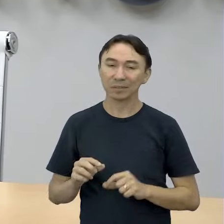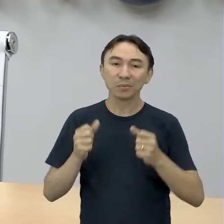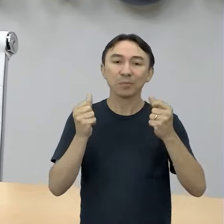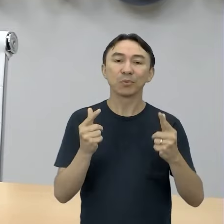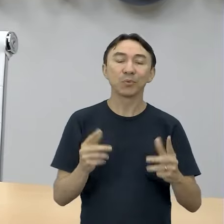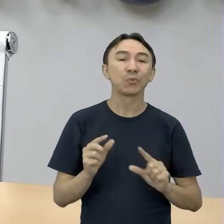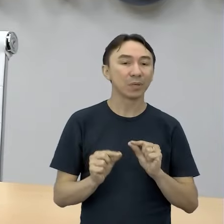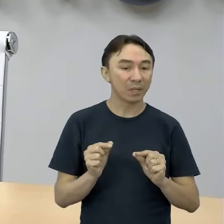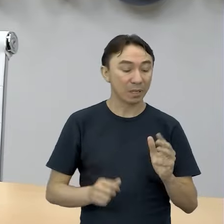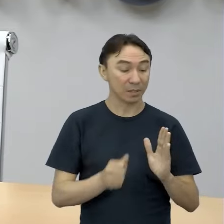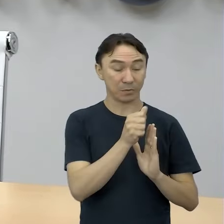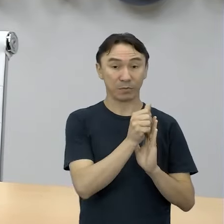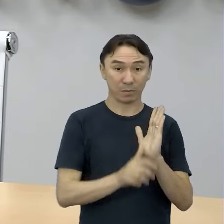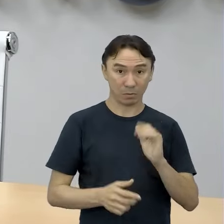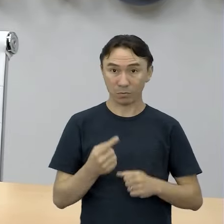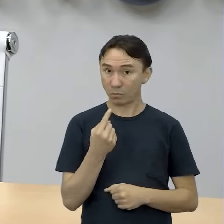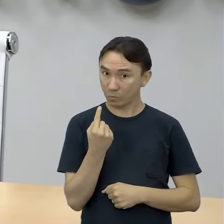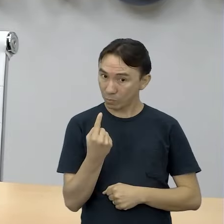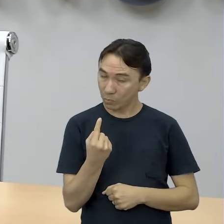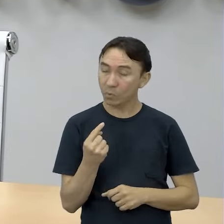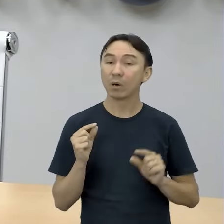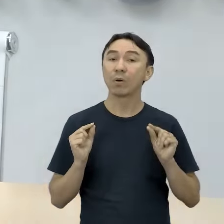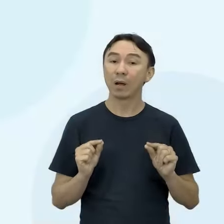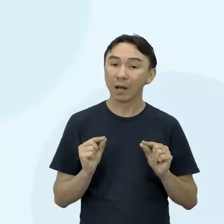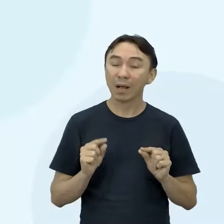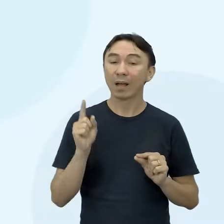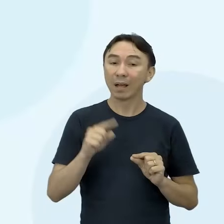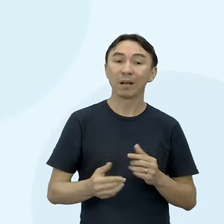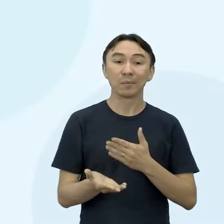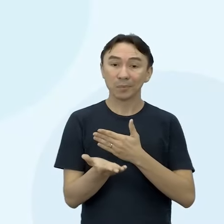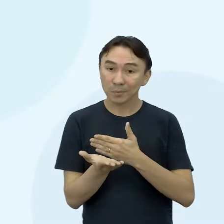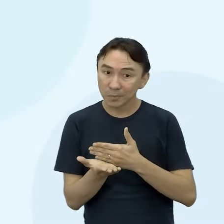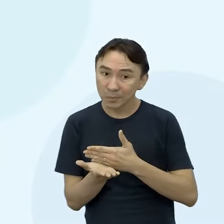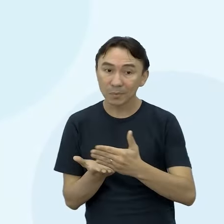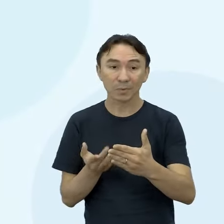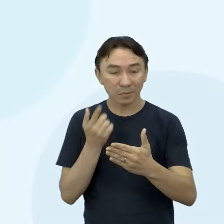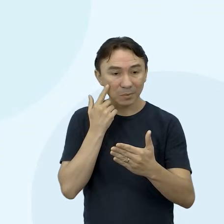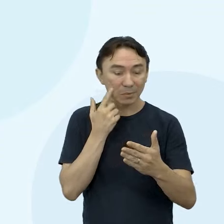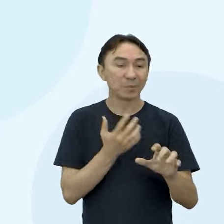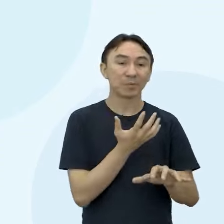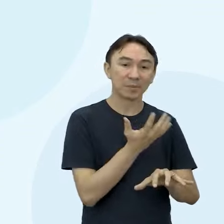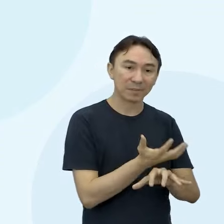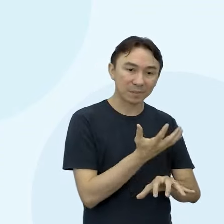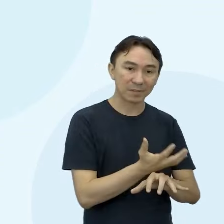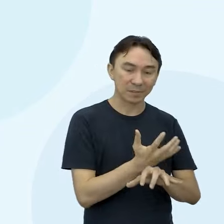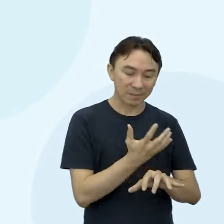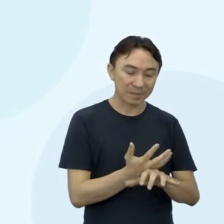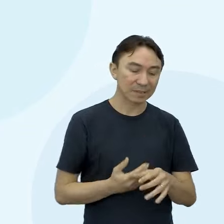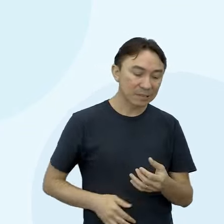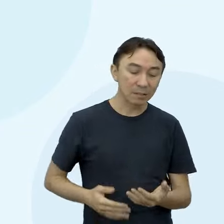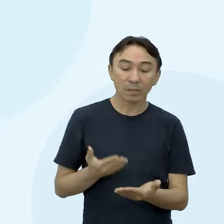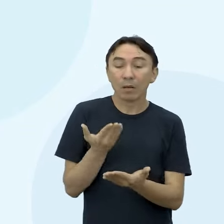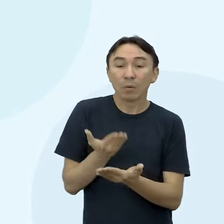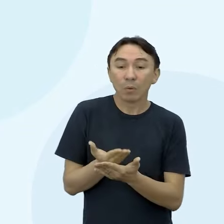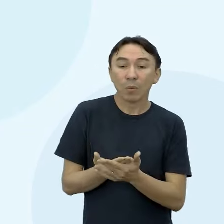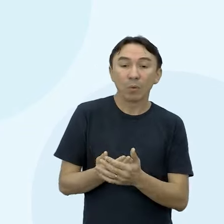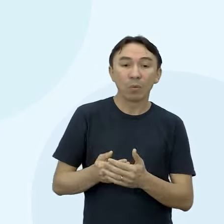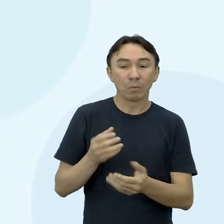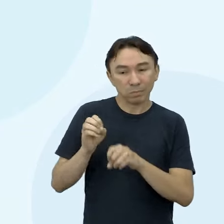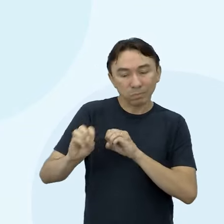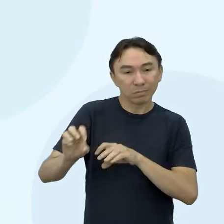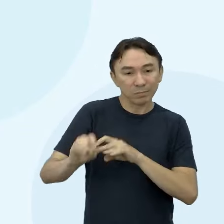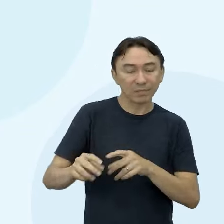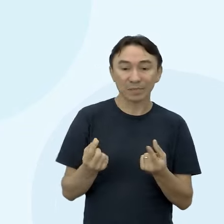atividade 1 era a introdução do componente Educação Financeira em Conexão. A gente falou um pouquinho das habilidades, dos